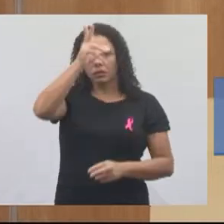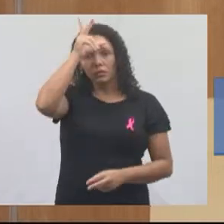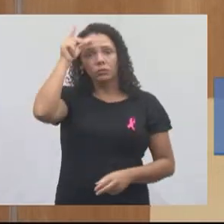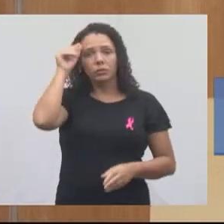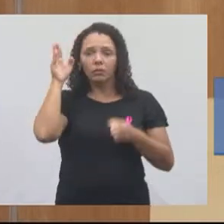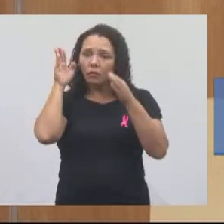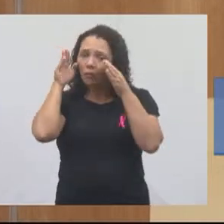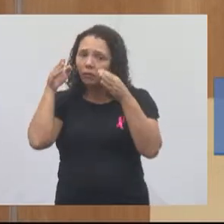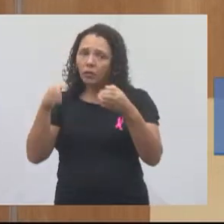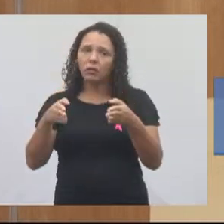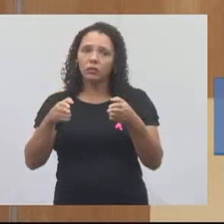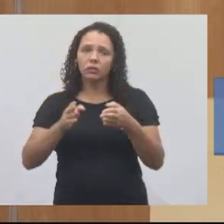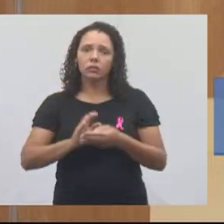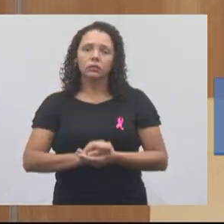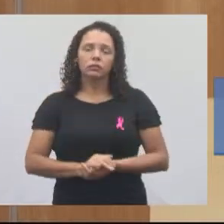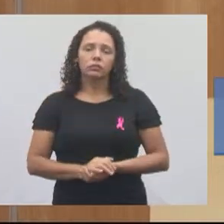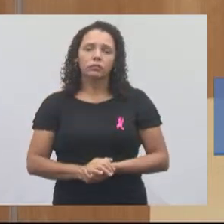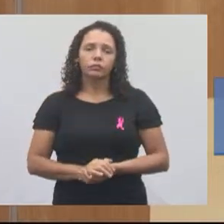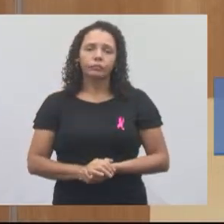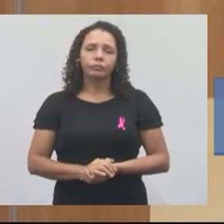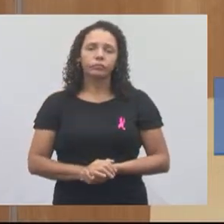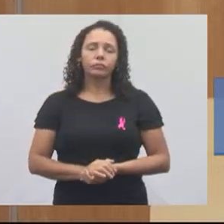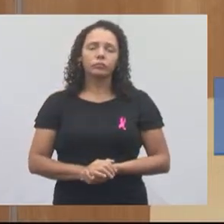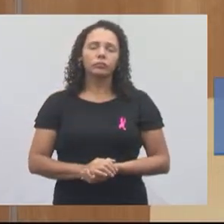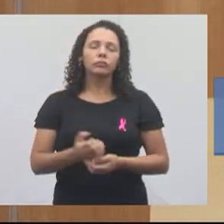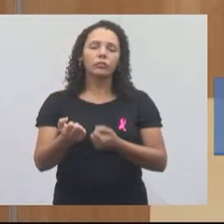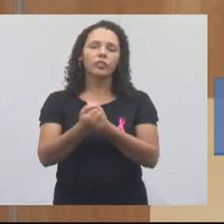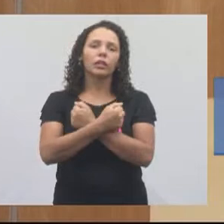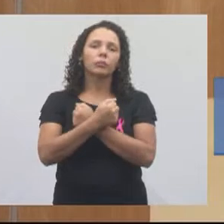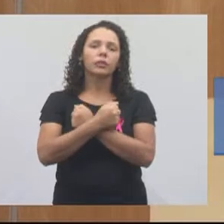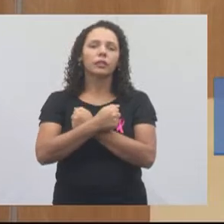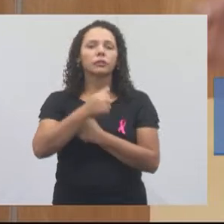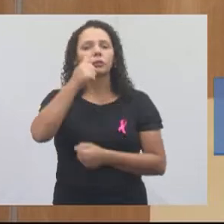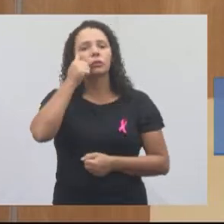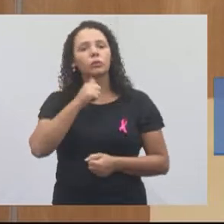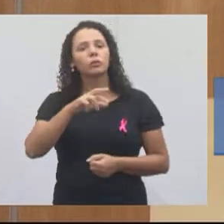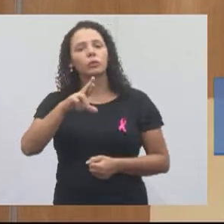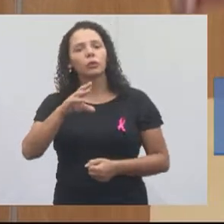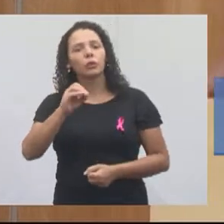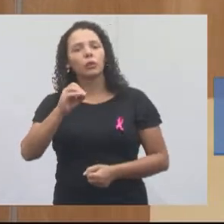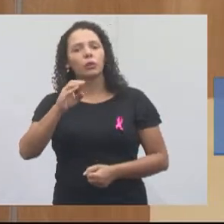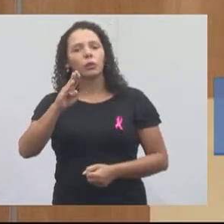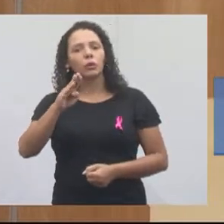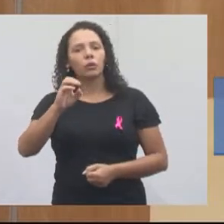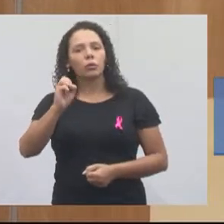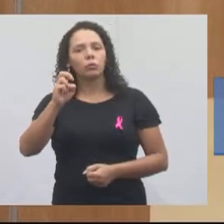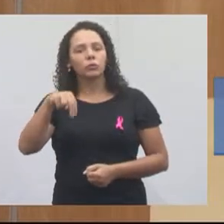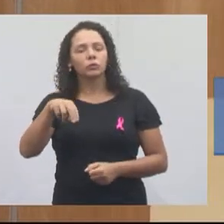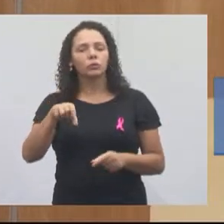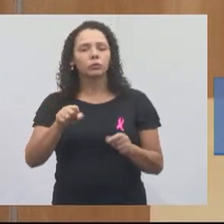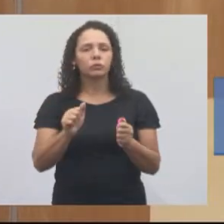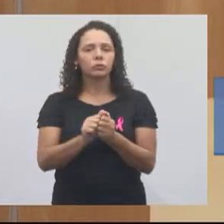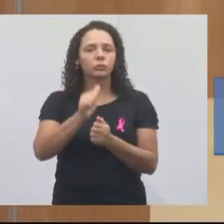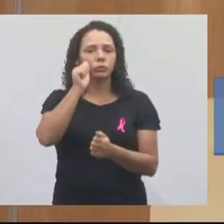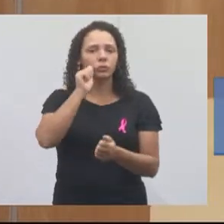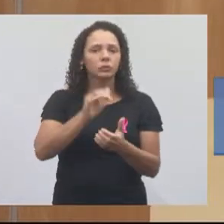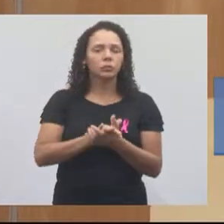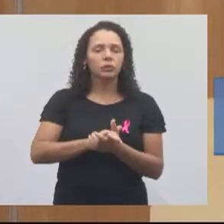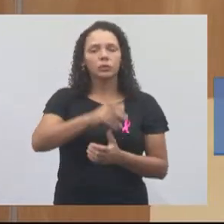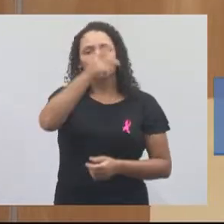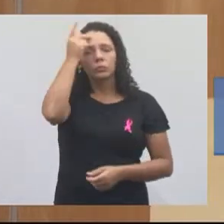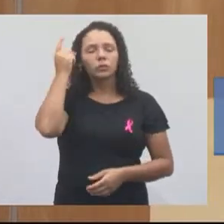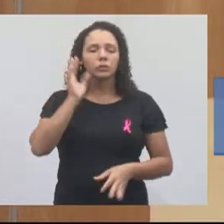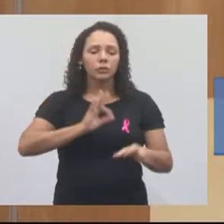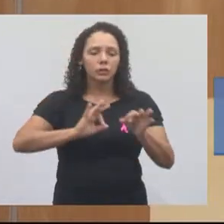situação. E olha, eu quero mandar um abraço para o Robson e para a esposa dele, para todos os organizadores da casa, né,